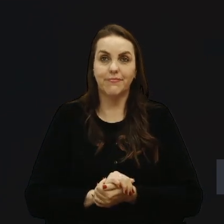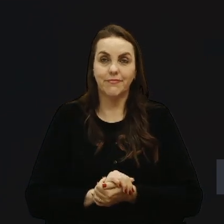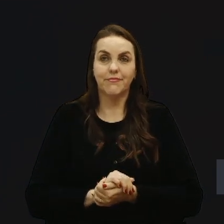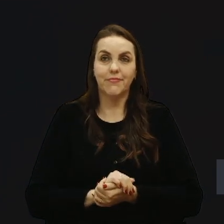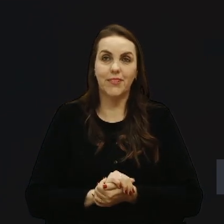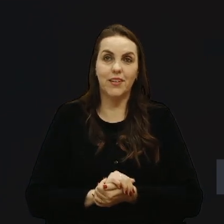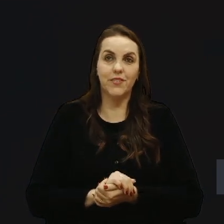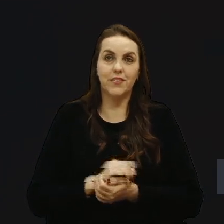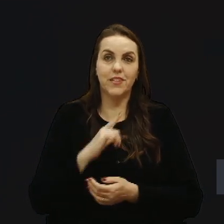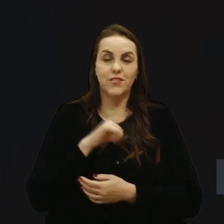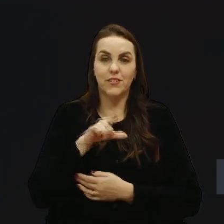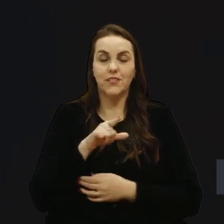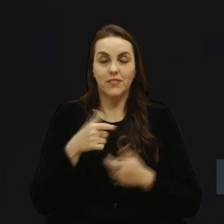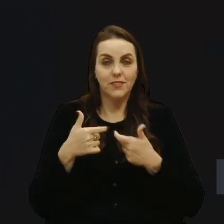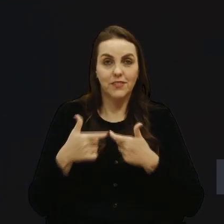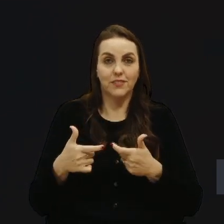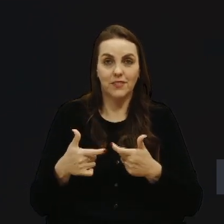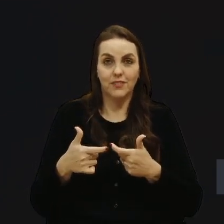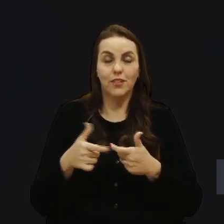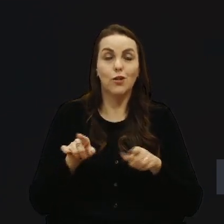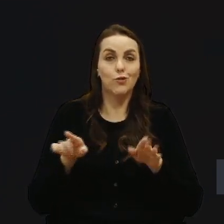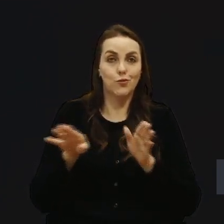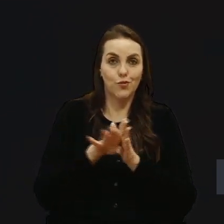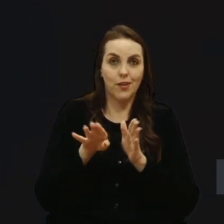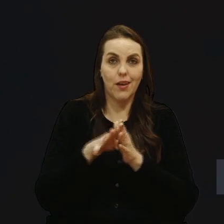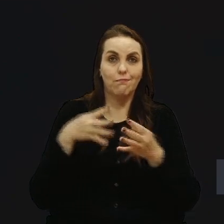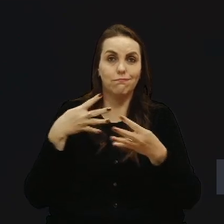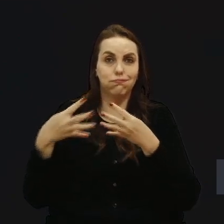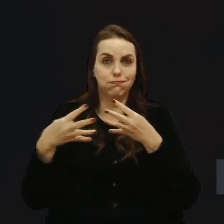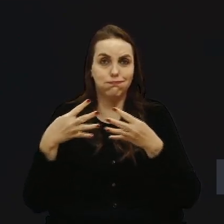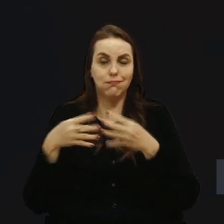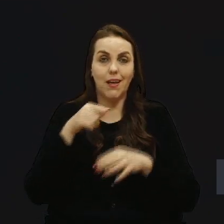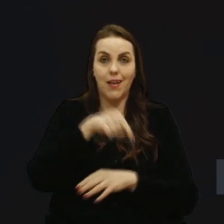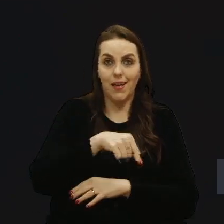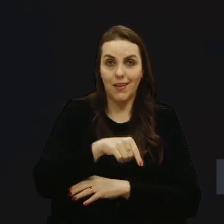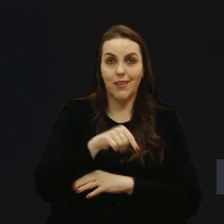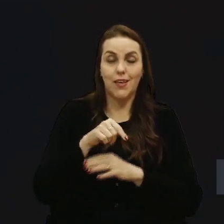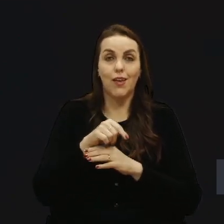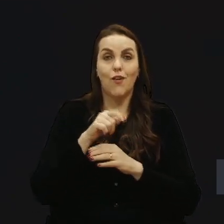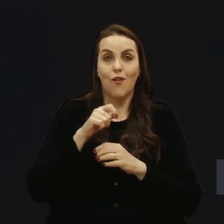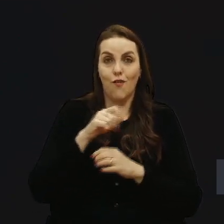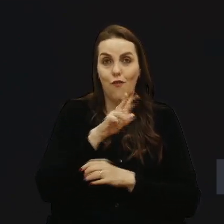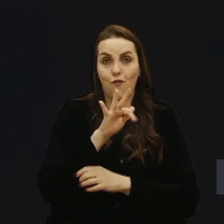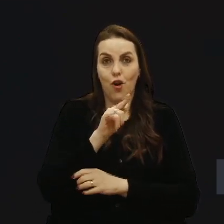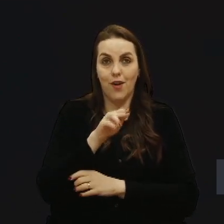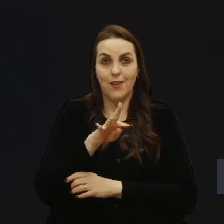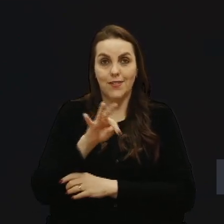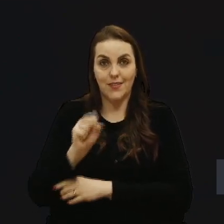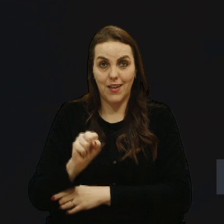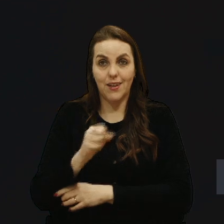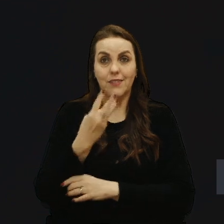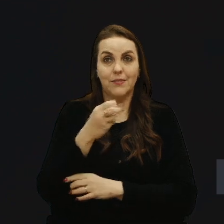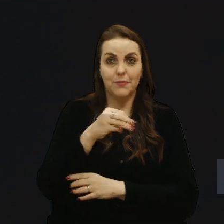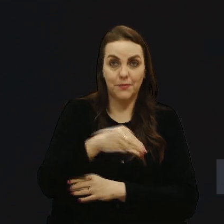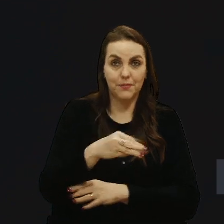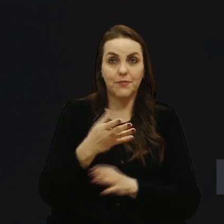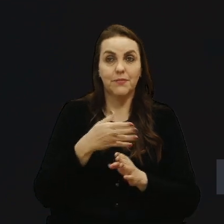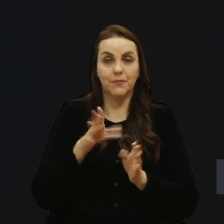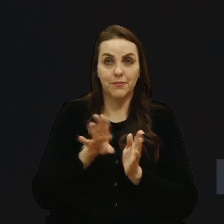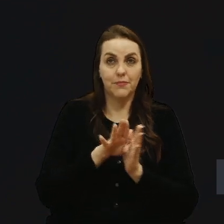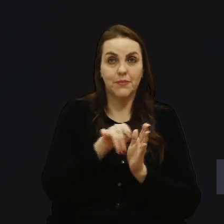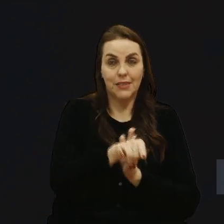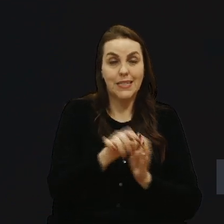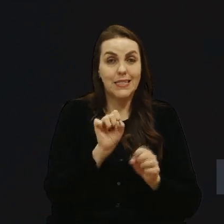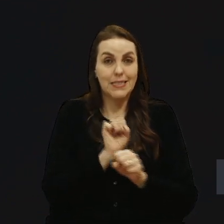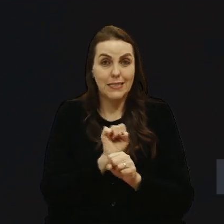muita sorte quando eu cheguei no transbordo, em especial aqui na EPI do Floresta, em 30 segundos eu estava dentro de outro ônibus. Se eu tivesse que